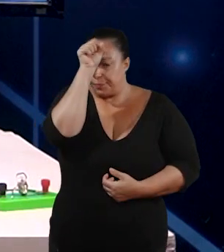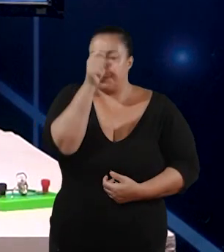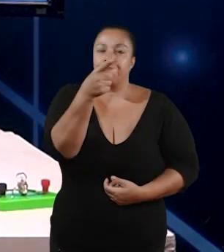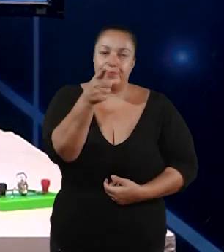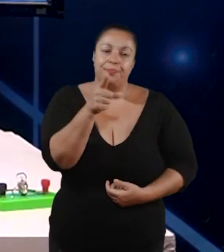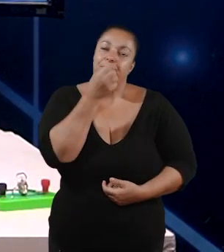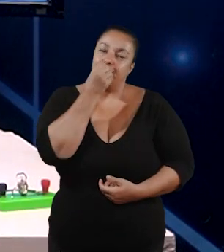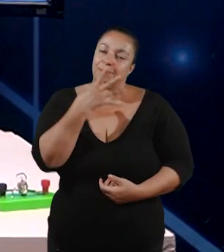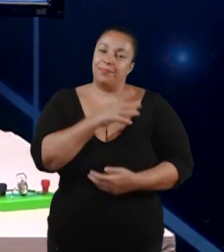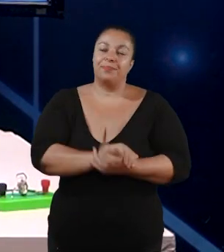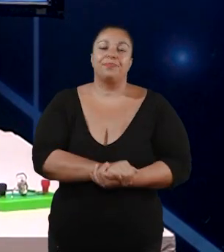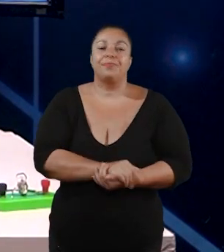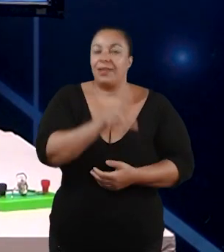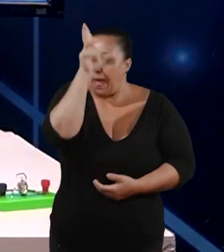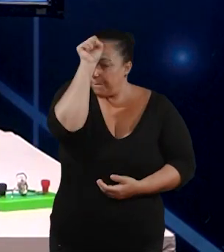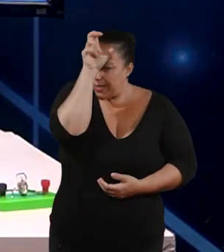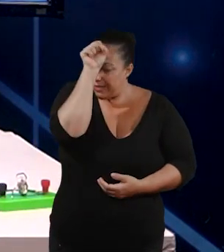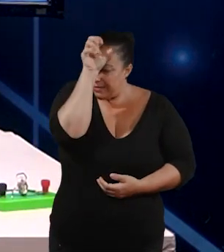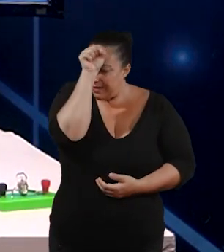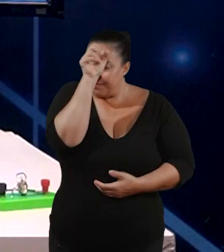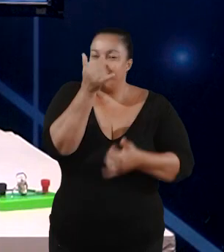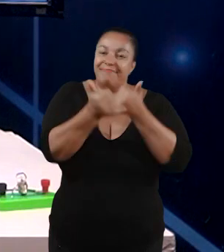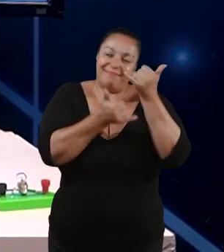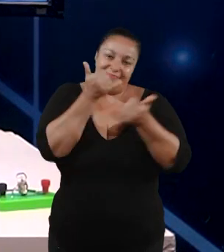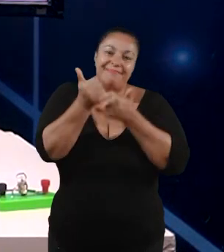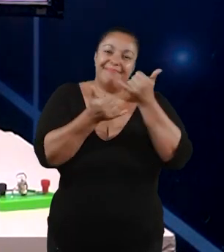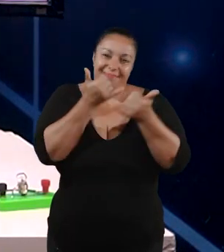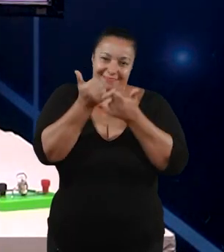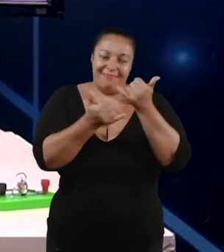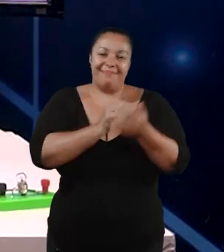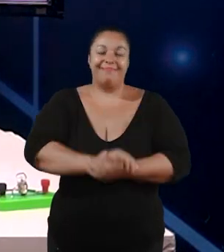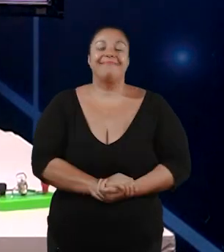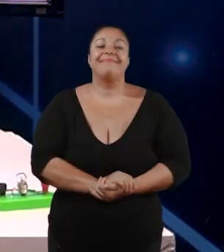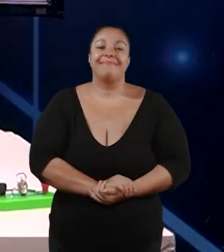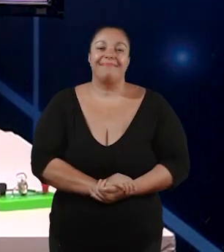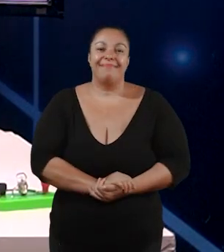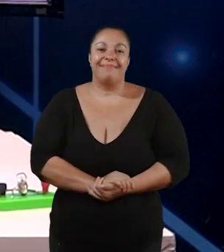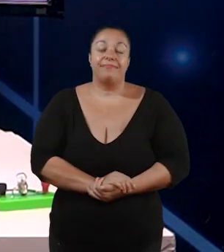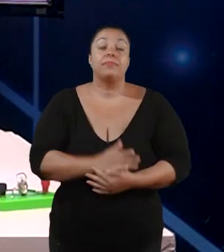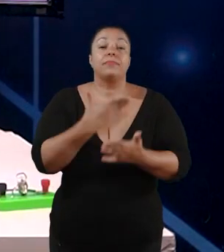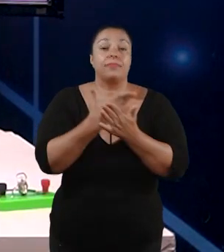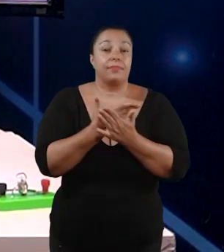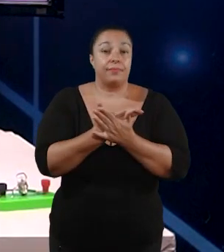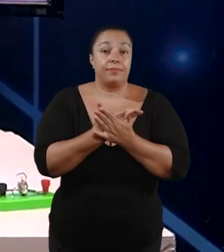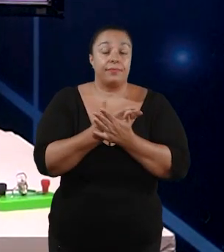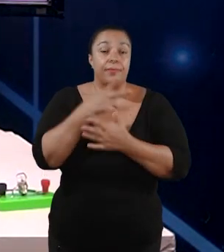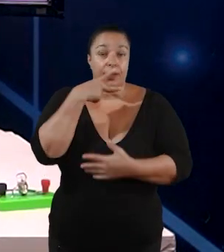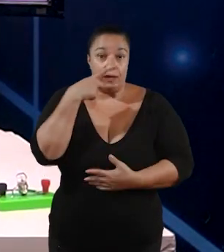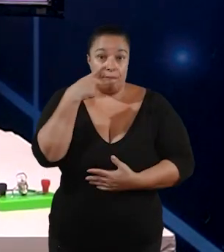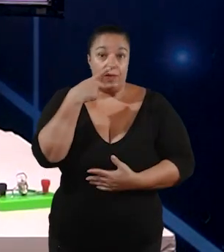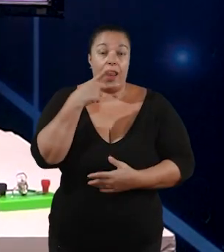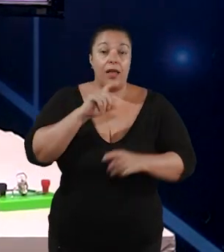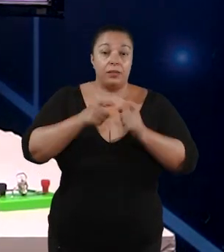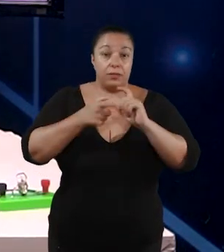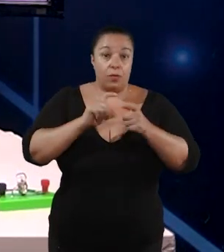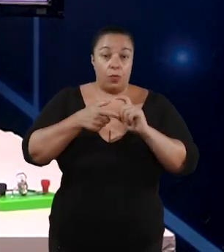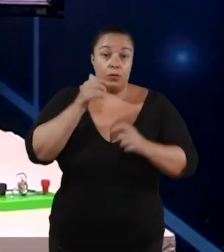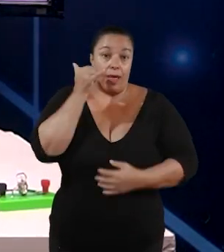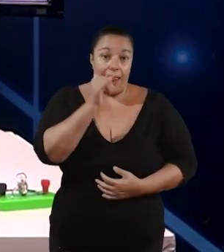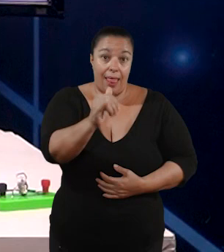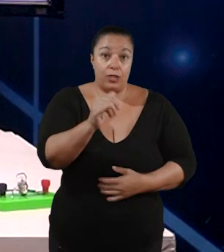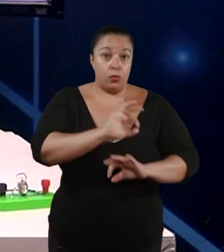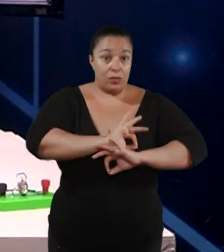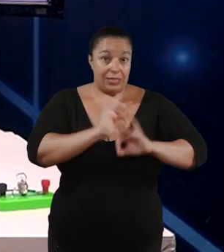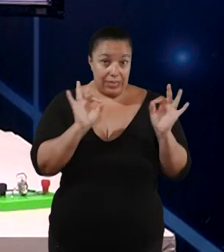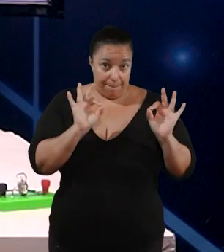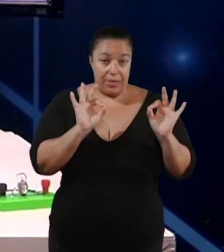tá bom? Aprender e aprender se divertindo. Tá? Vamos lá. Nesta aula iremos falar sobre circuito elétrico simples. Vejam bem,